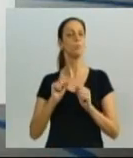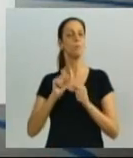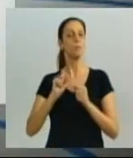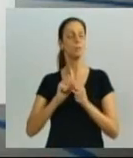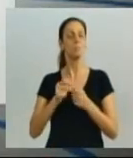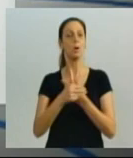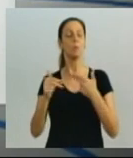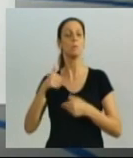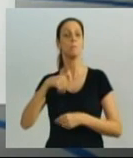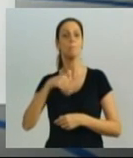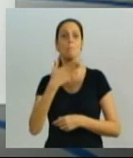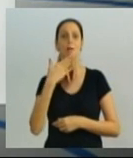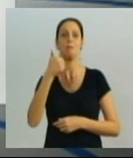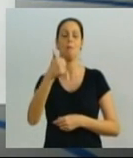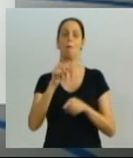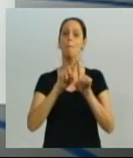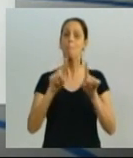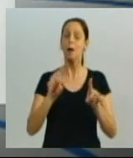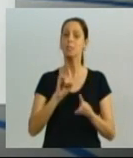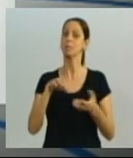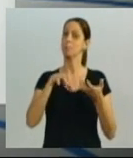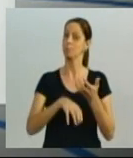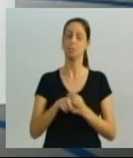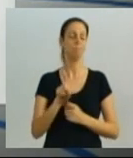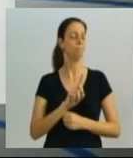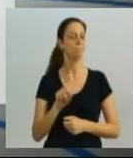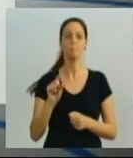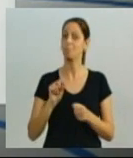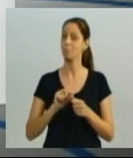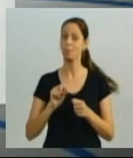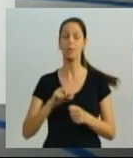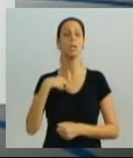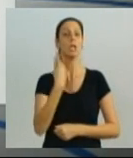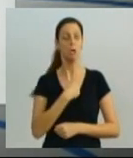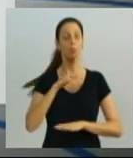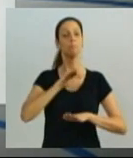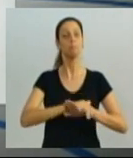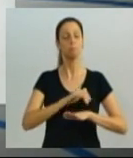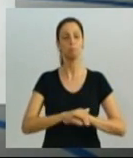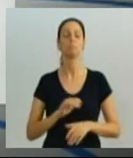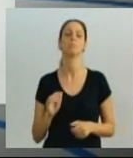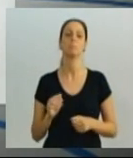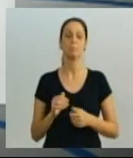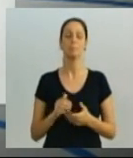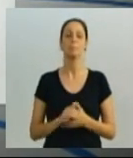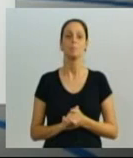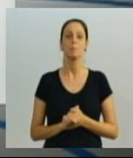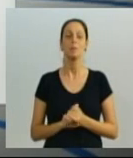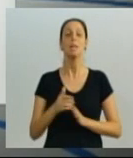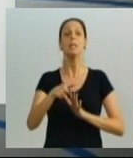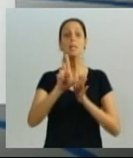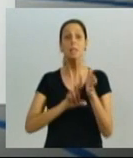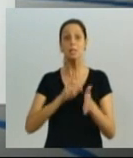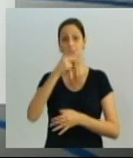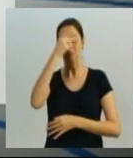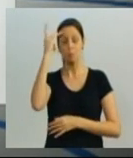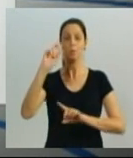profunda, mas não fez. E se o Congresso Nacional não fez, nós vamos fazer. E aqui, antes que alguém nos